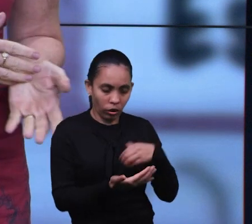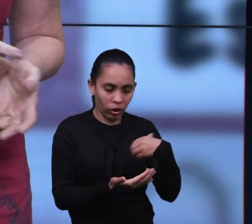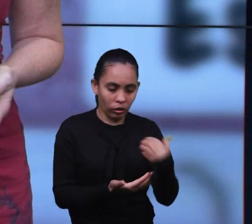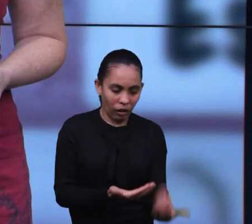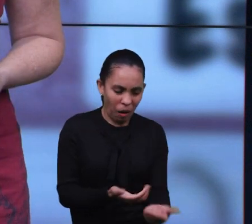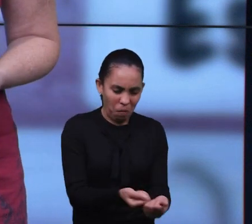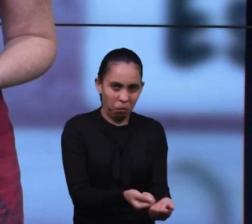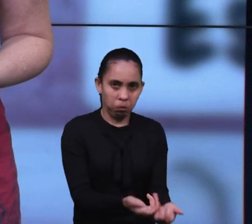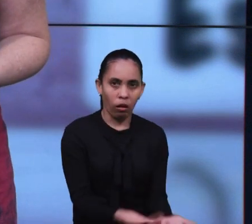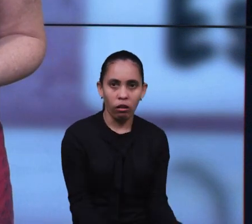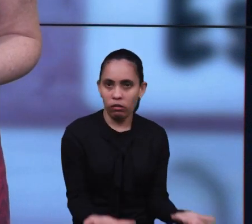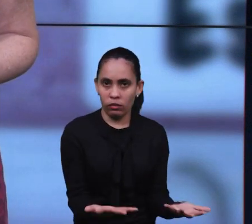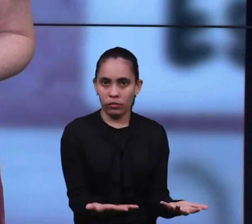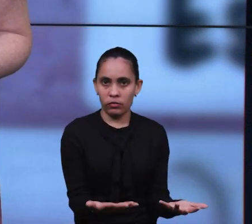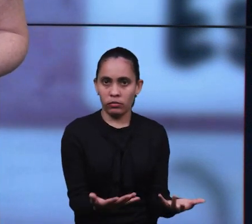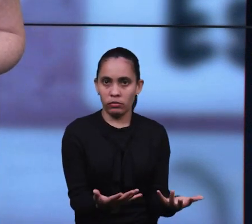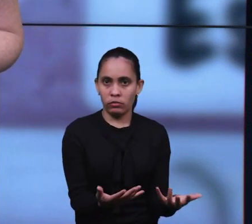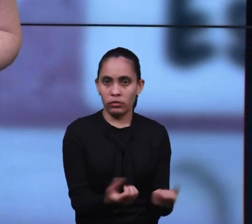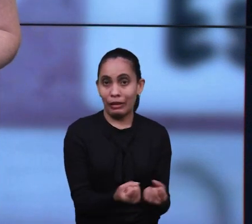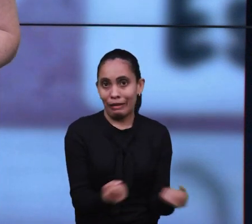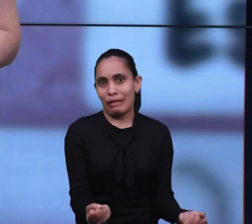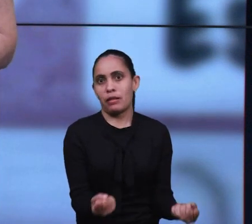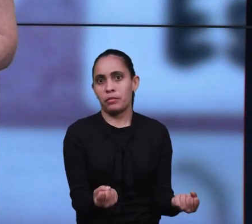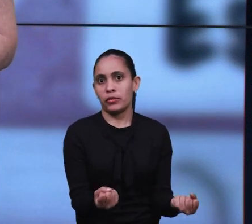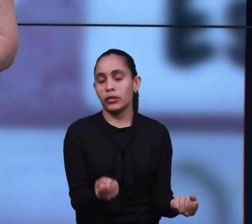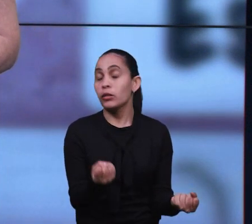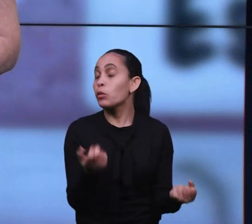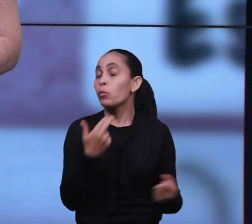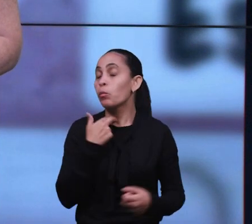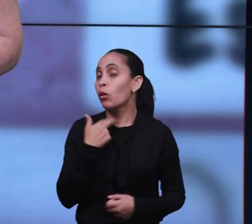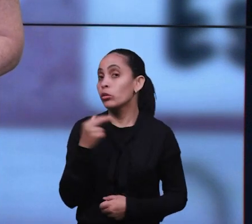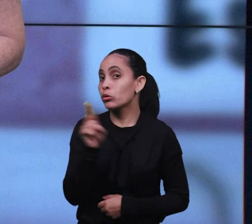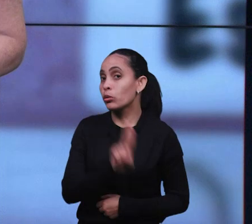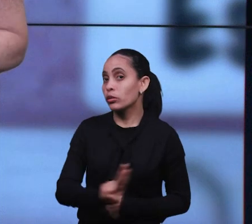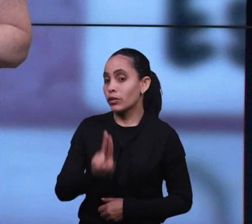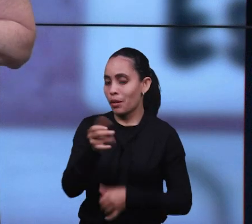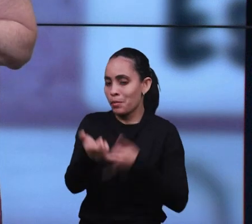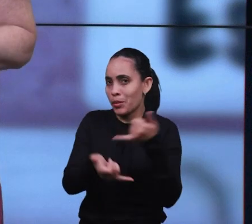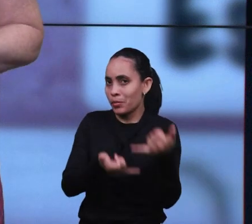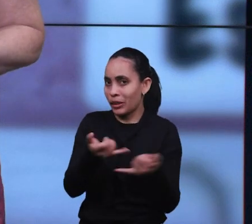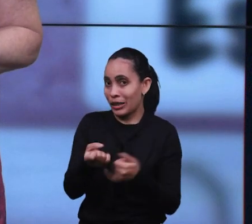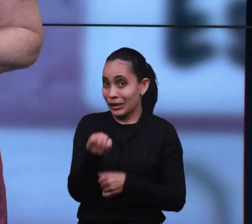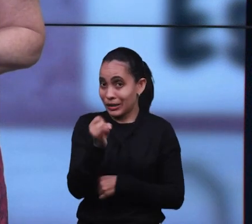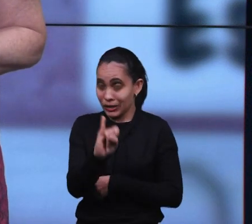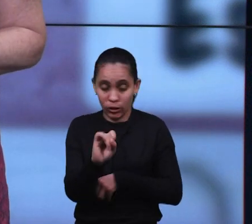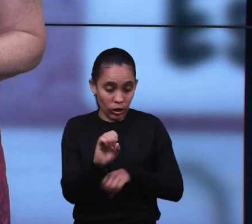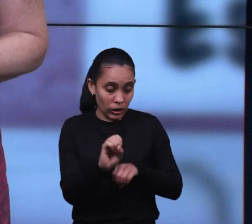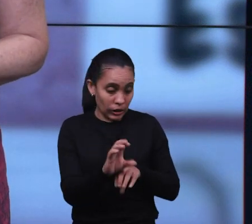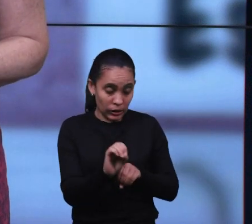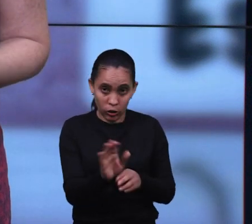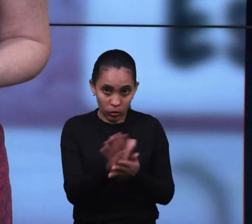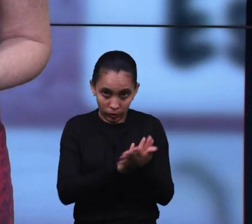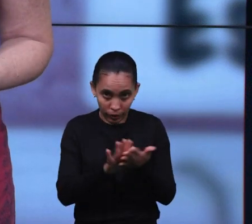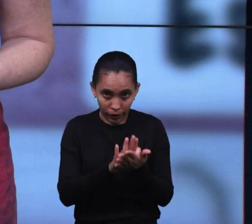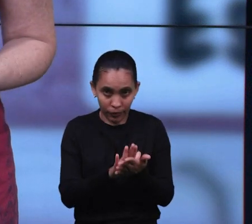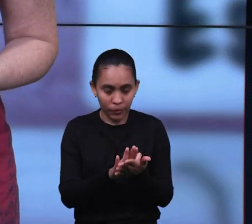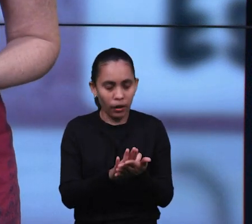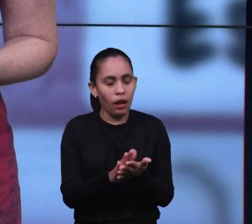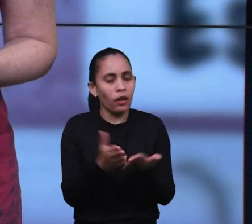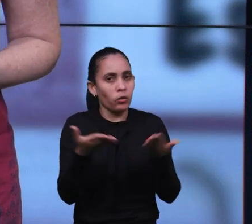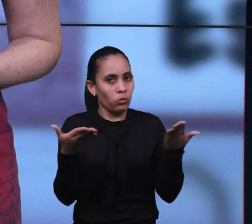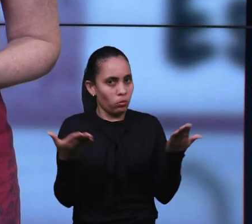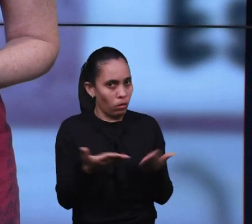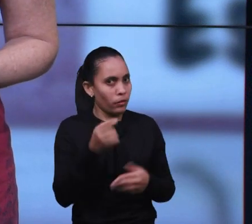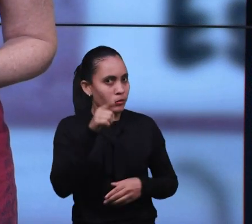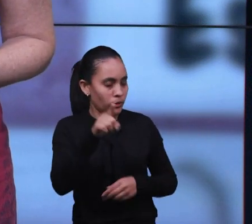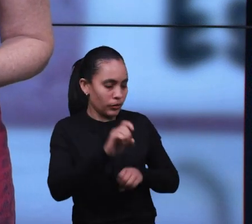quebra e que por isso não pode ser usado como brinquedo. Se não ensinado, ensine.